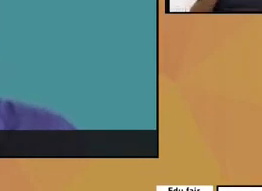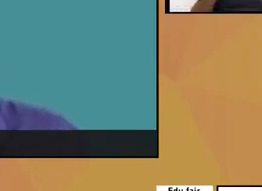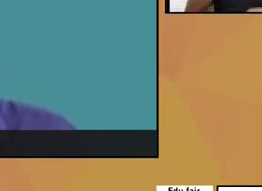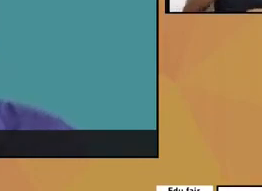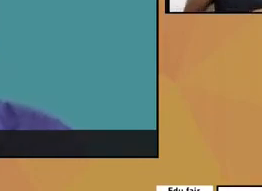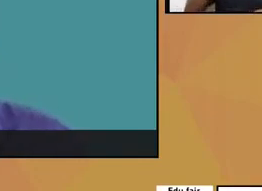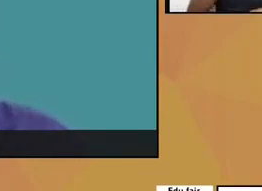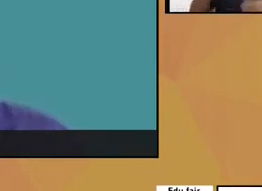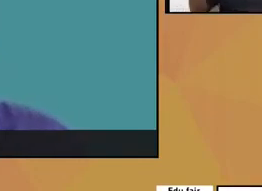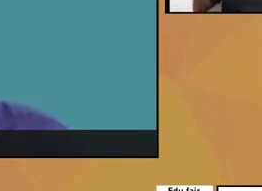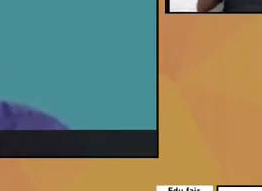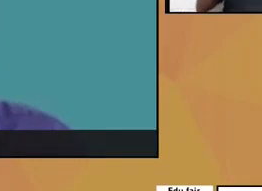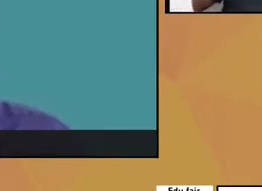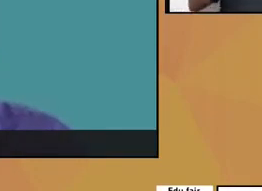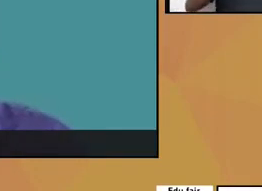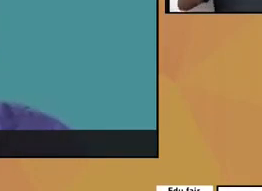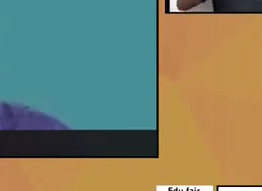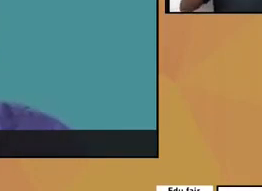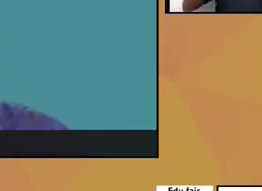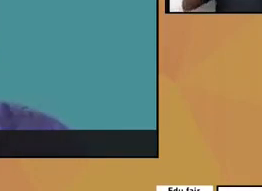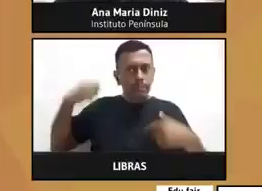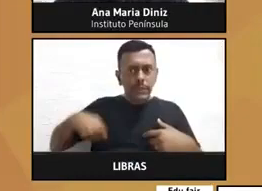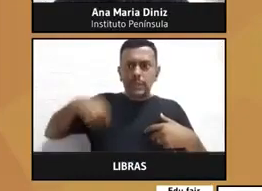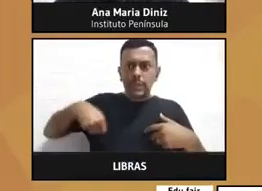para ensinarem coisas demais.